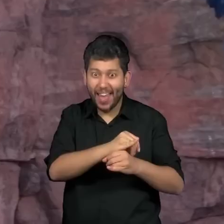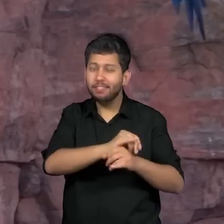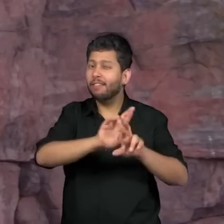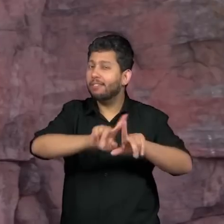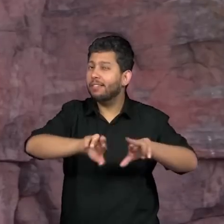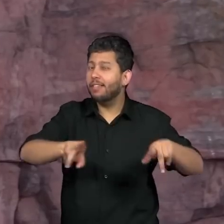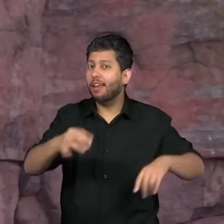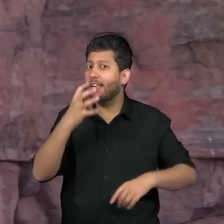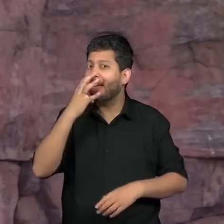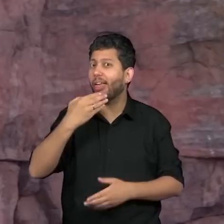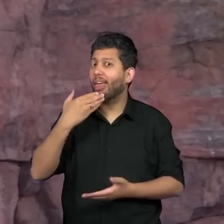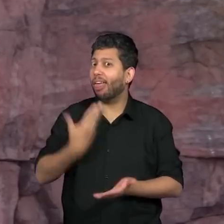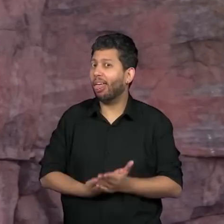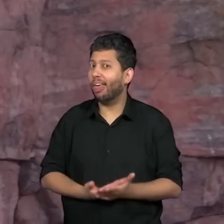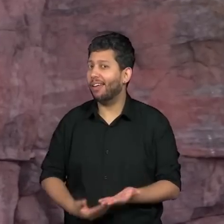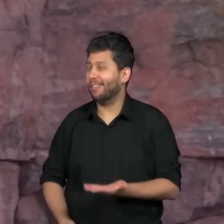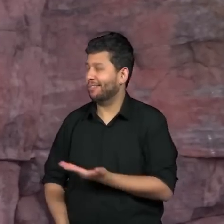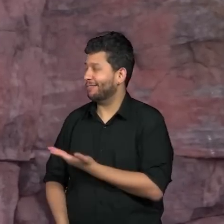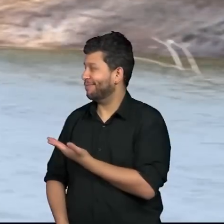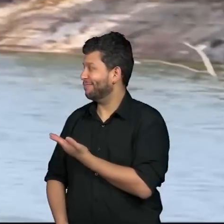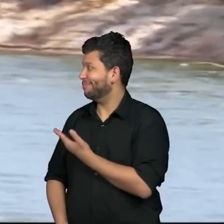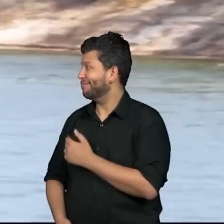surpresas.